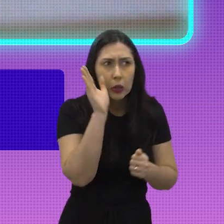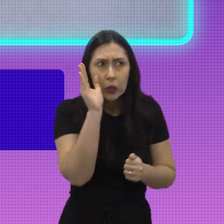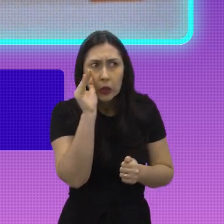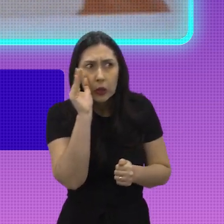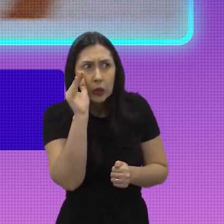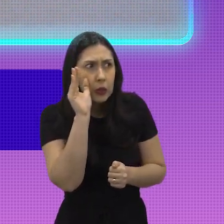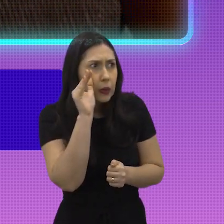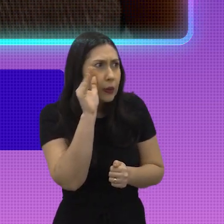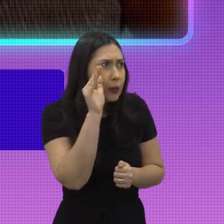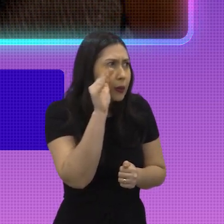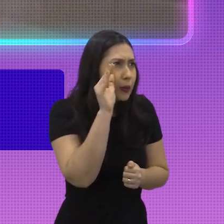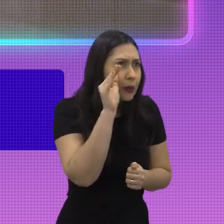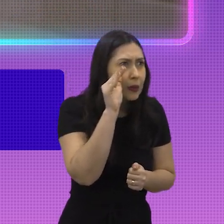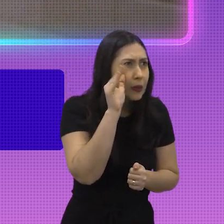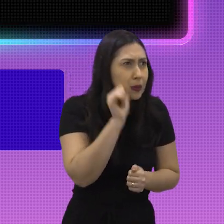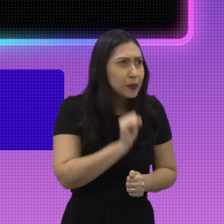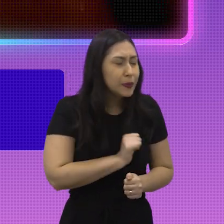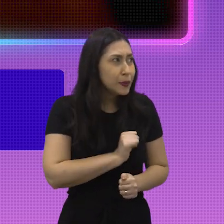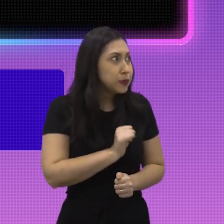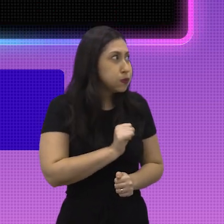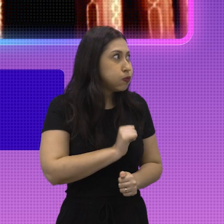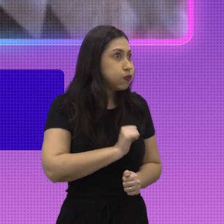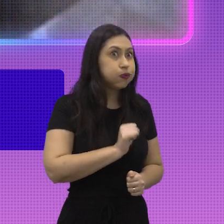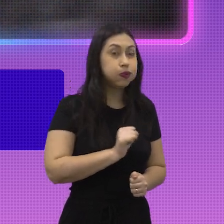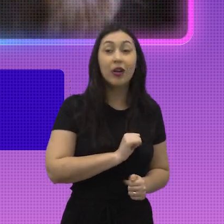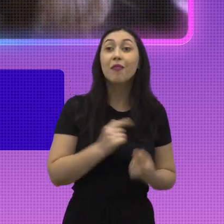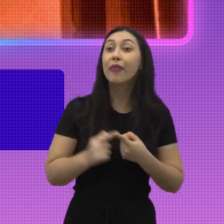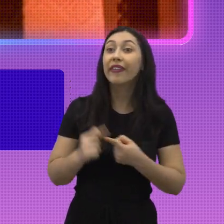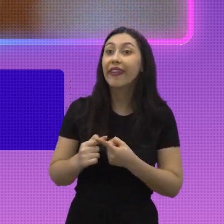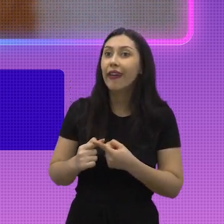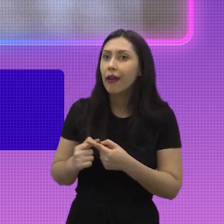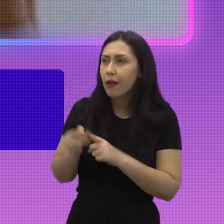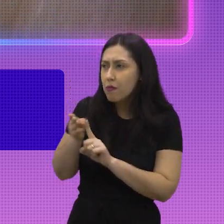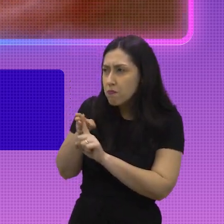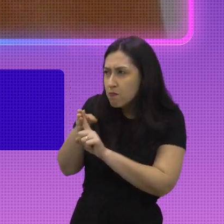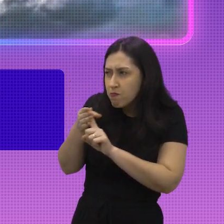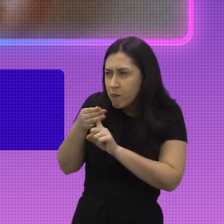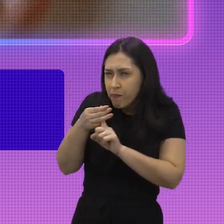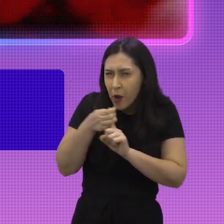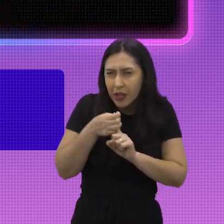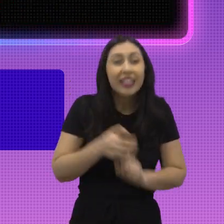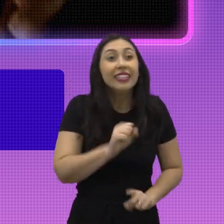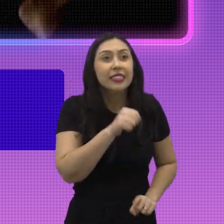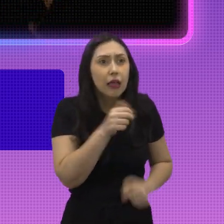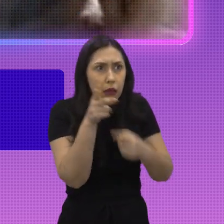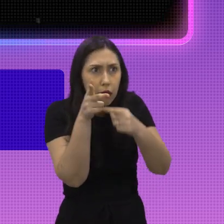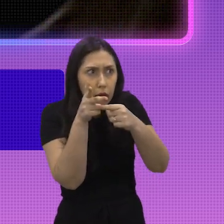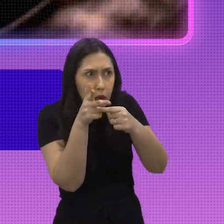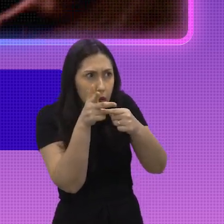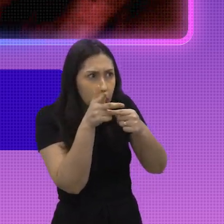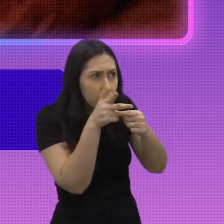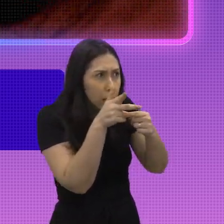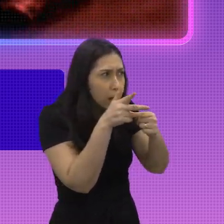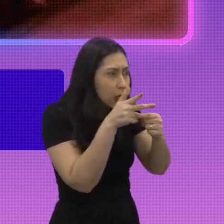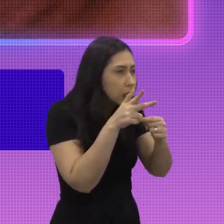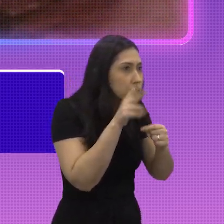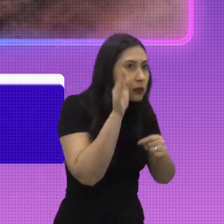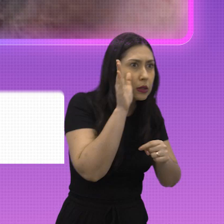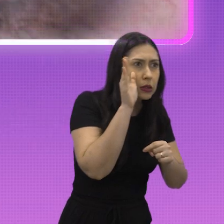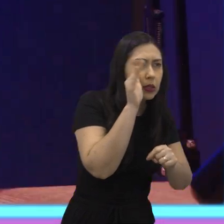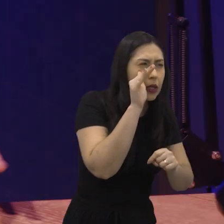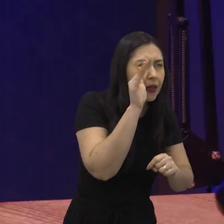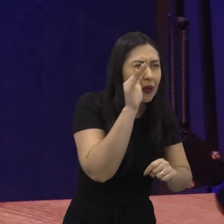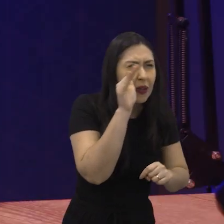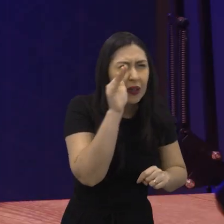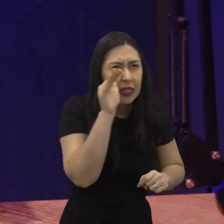bem aquela questão do suspense no ar, né? De do que mistério. Não mostra muito, Exatamente, né? Aquela câmera escondida, né? Então que você